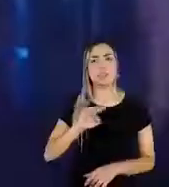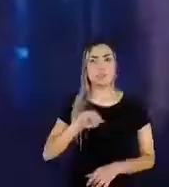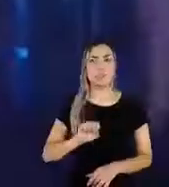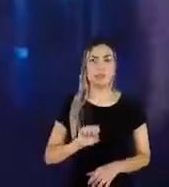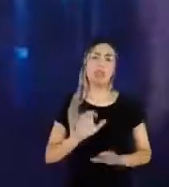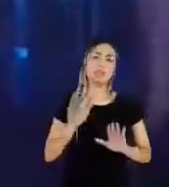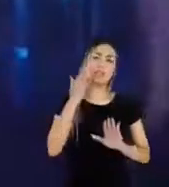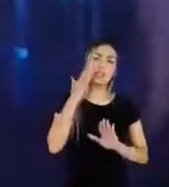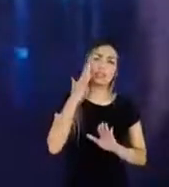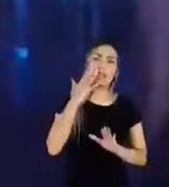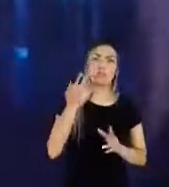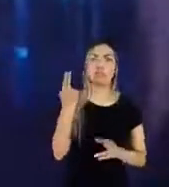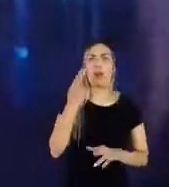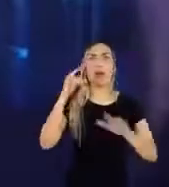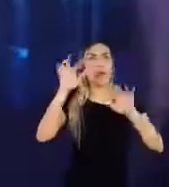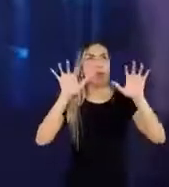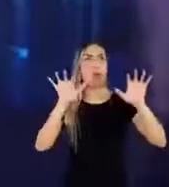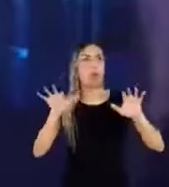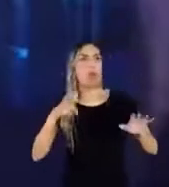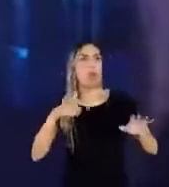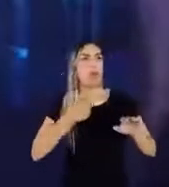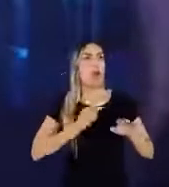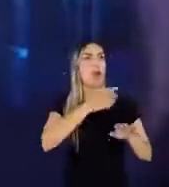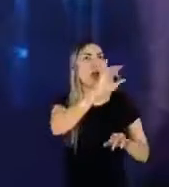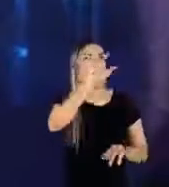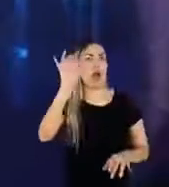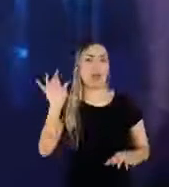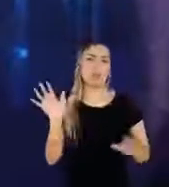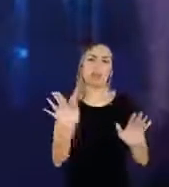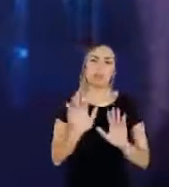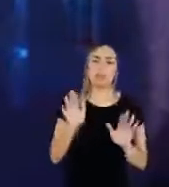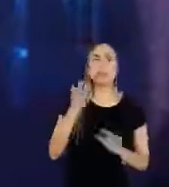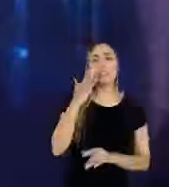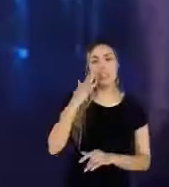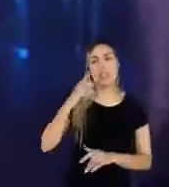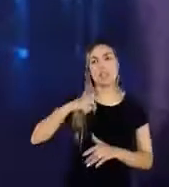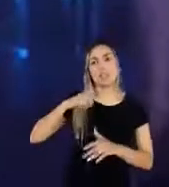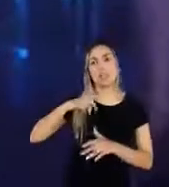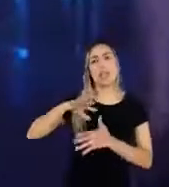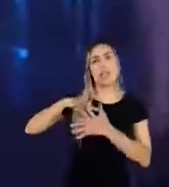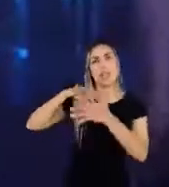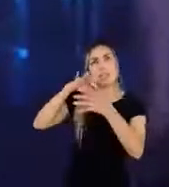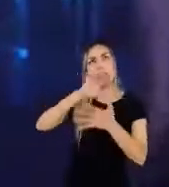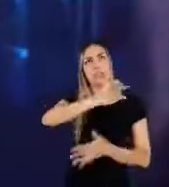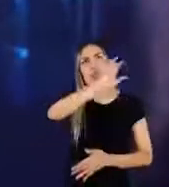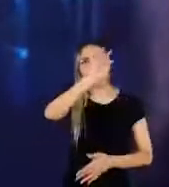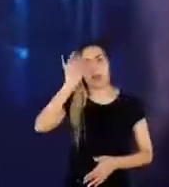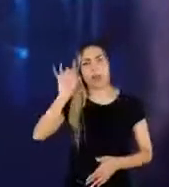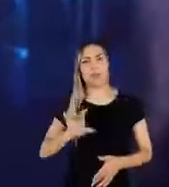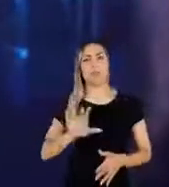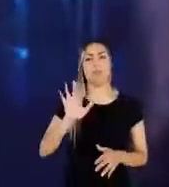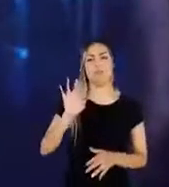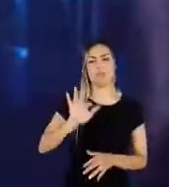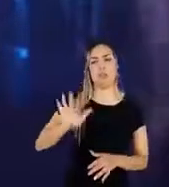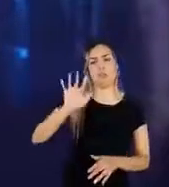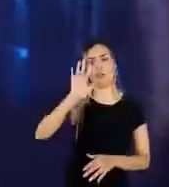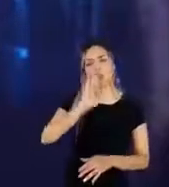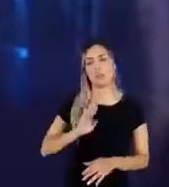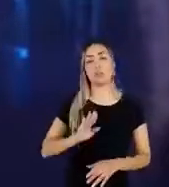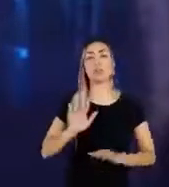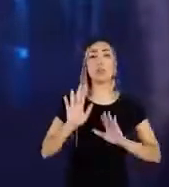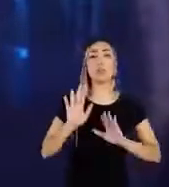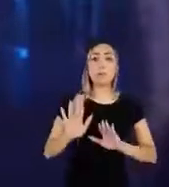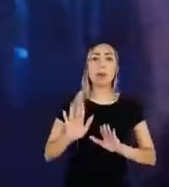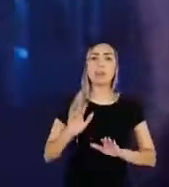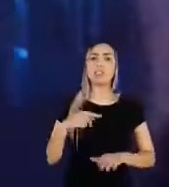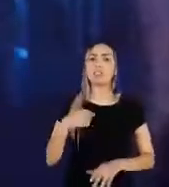intervenção dos estados, nós compreendemos a autonomia dos estados num país federativo como o nosso, mas também nós não podemos criar um ambiente de